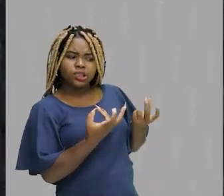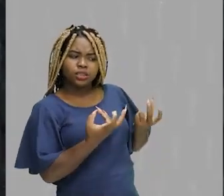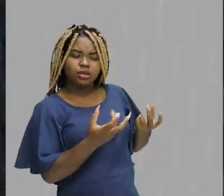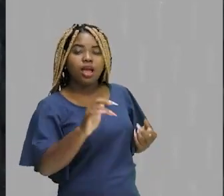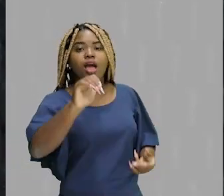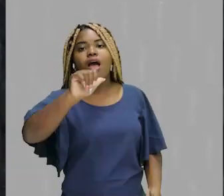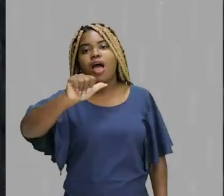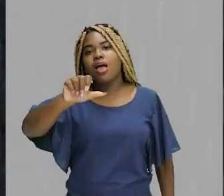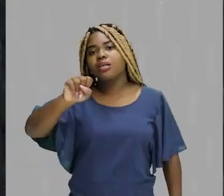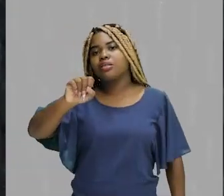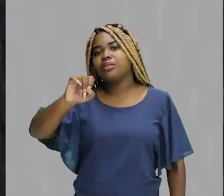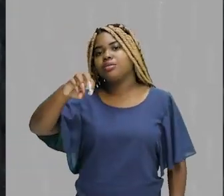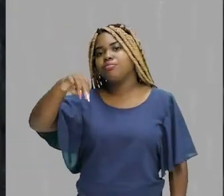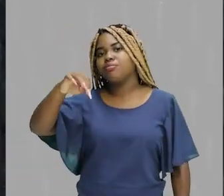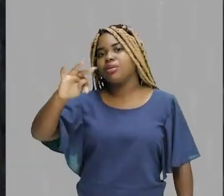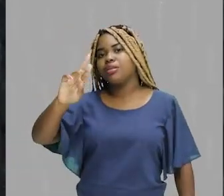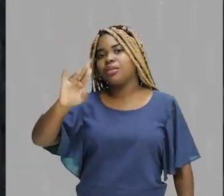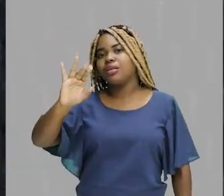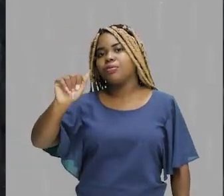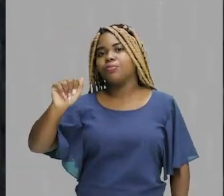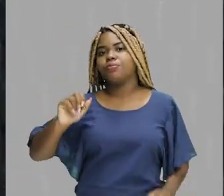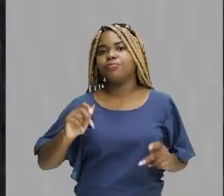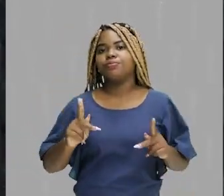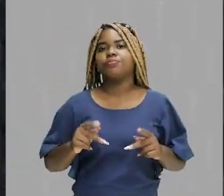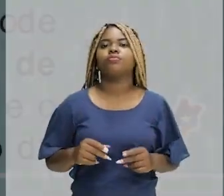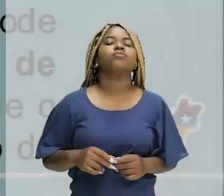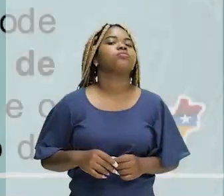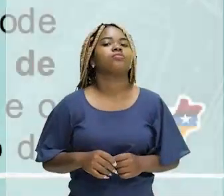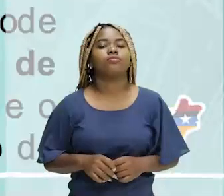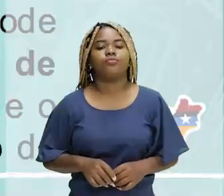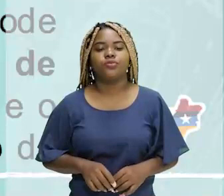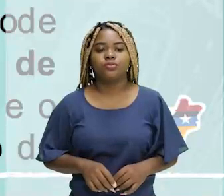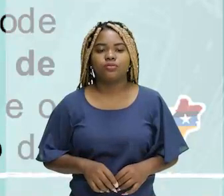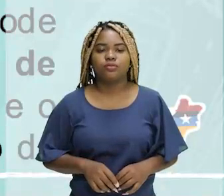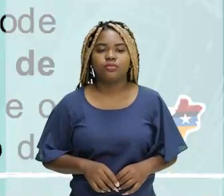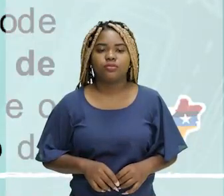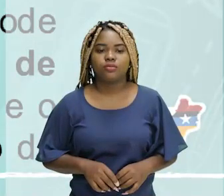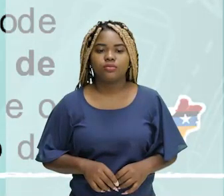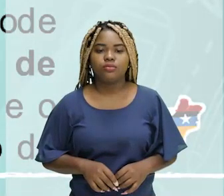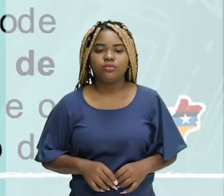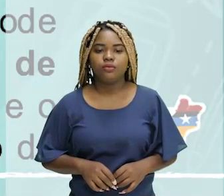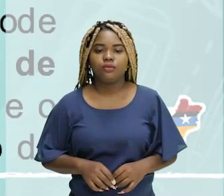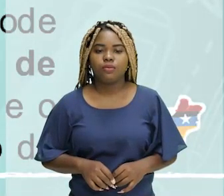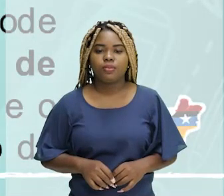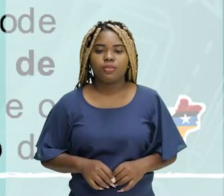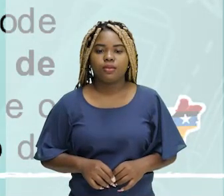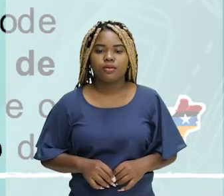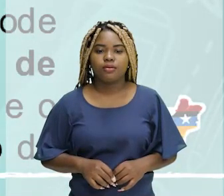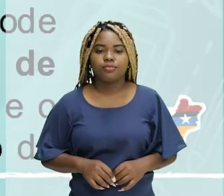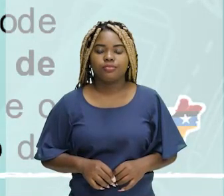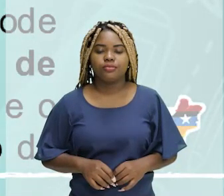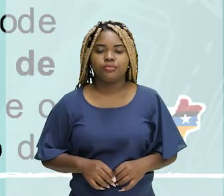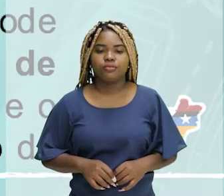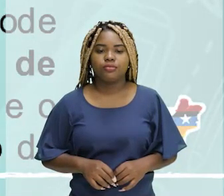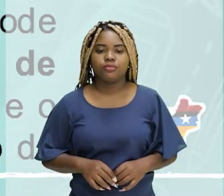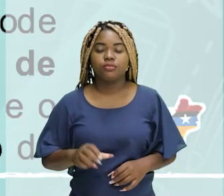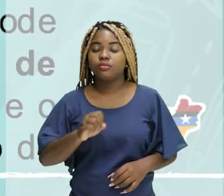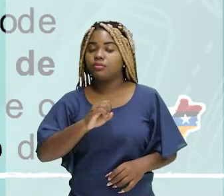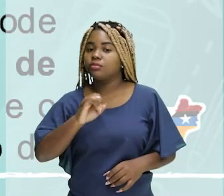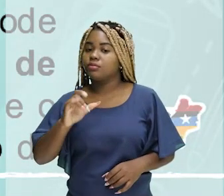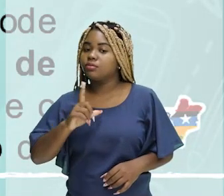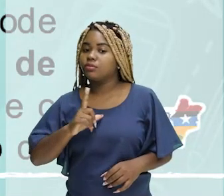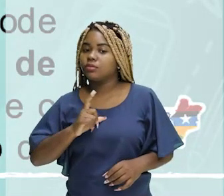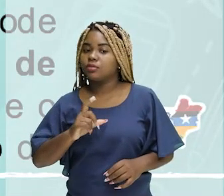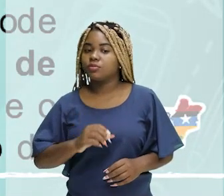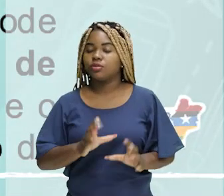diferentes, assimétricas, ok? Bom, estamos falando de simetria. Olha só, se pegarmos